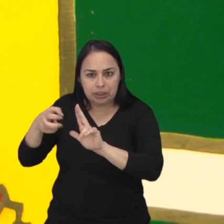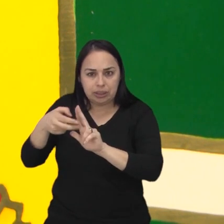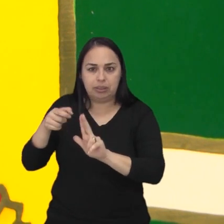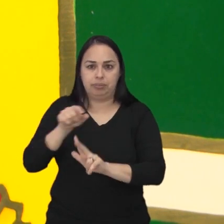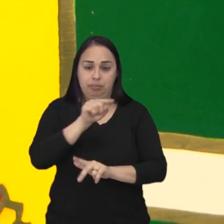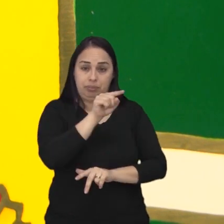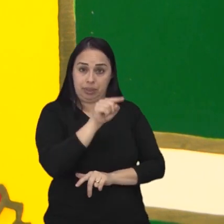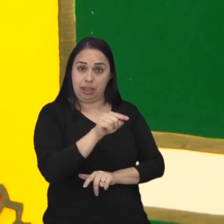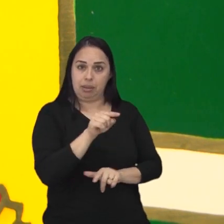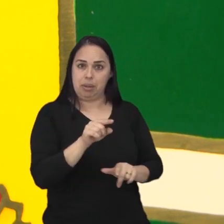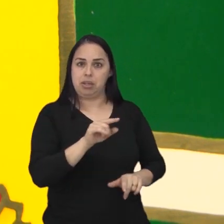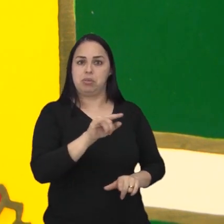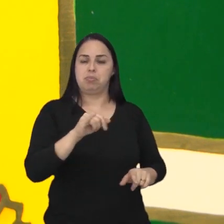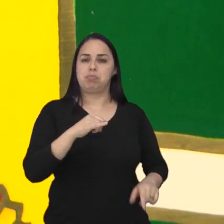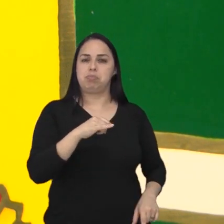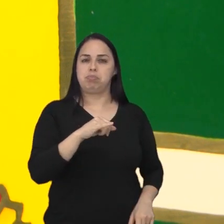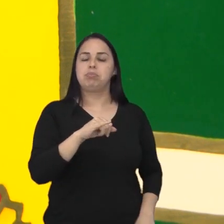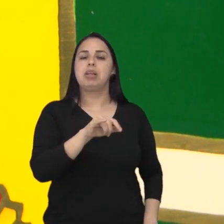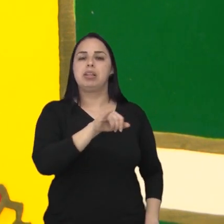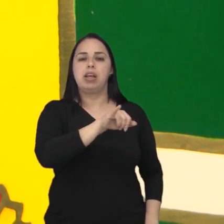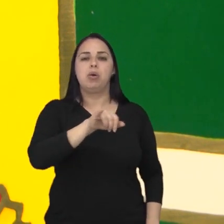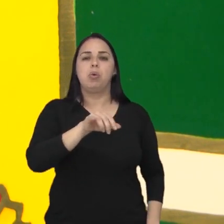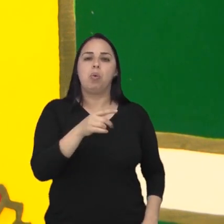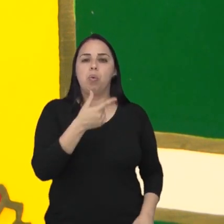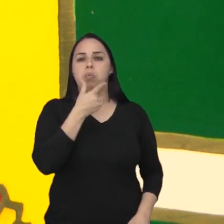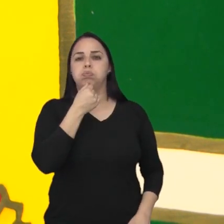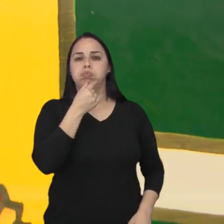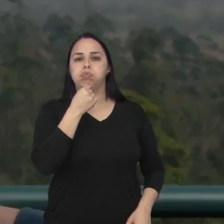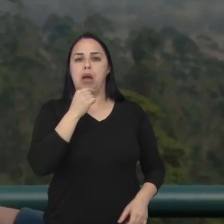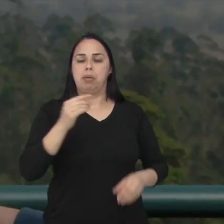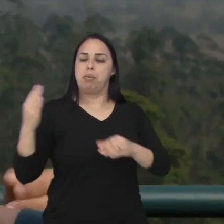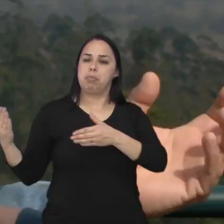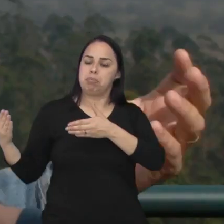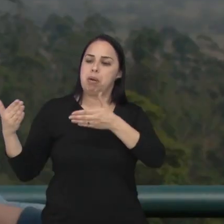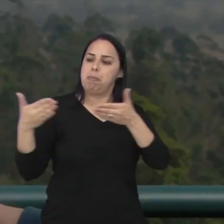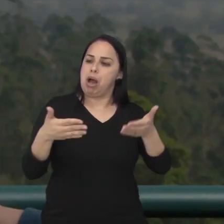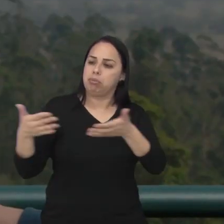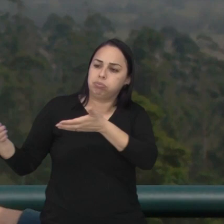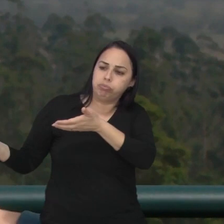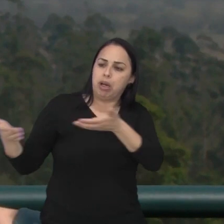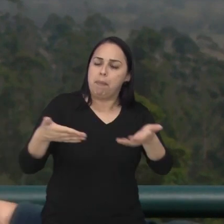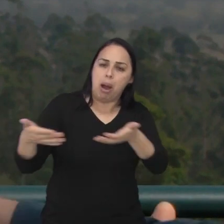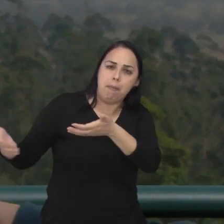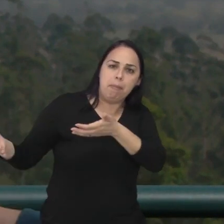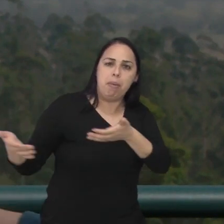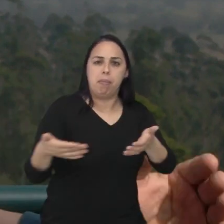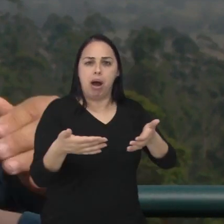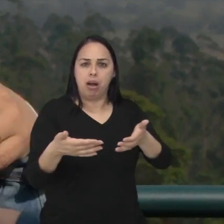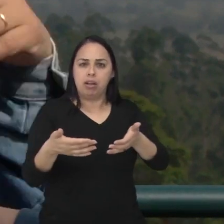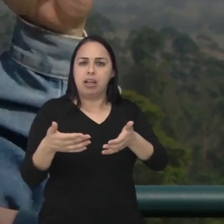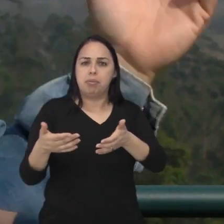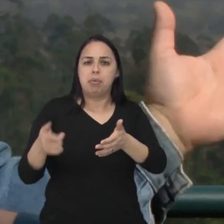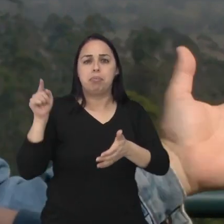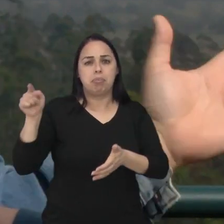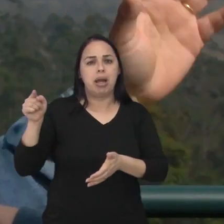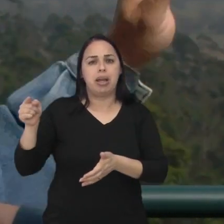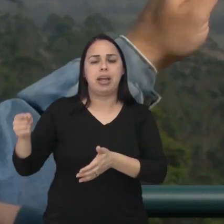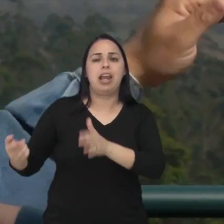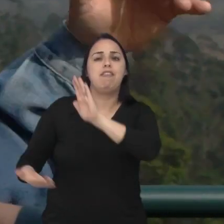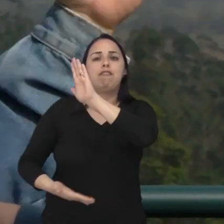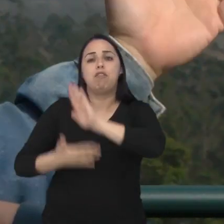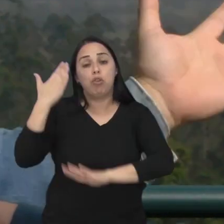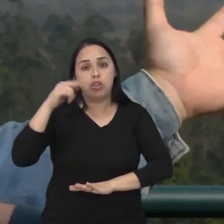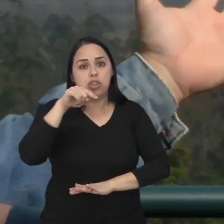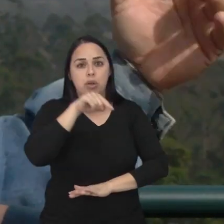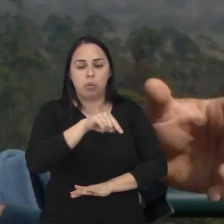Anchieta, jesuíta, que mandou trazer aldeias ou aldeamentos para essa região, fugindo do